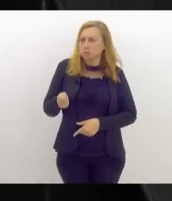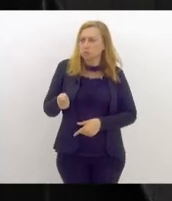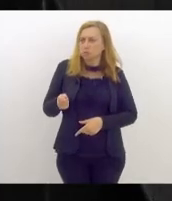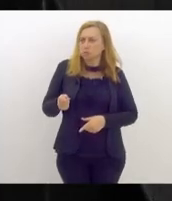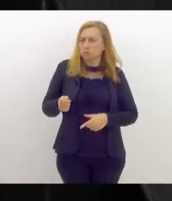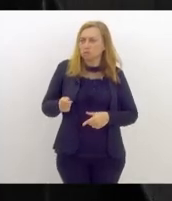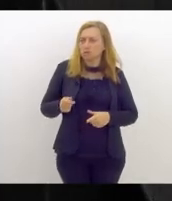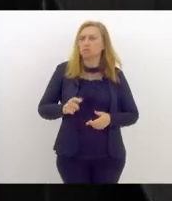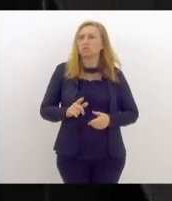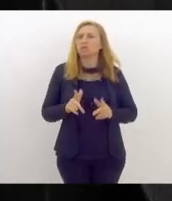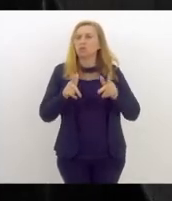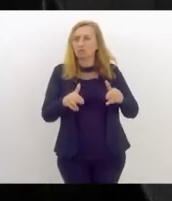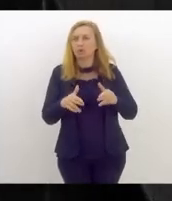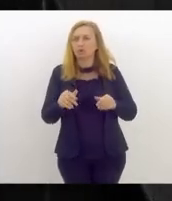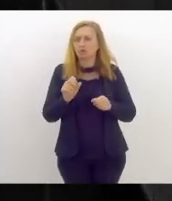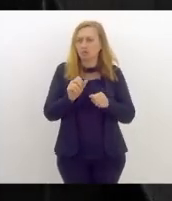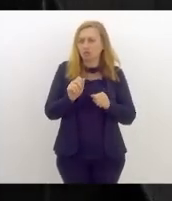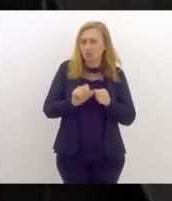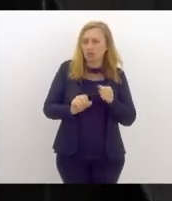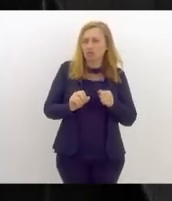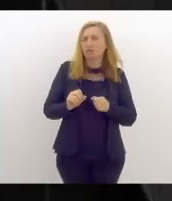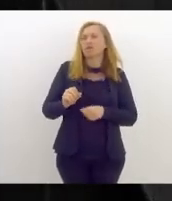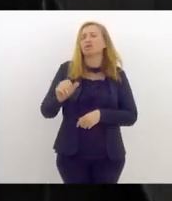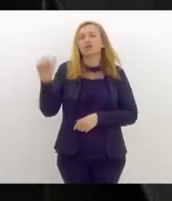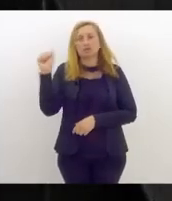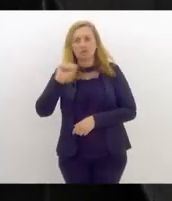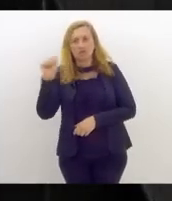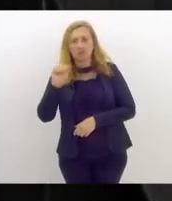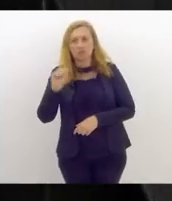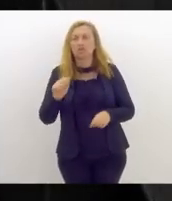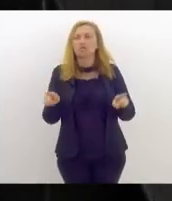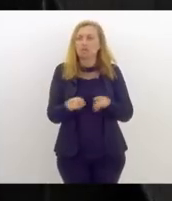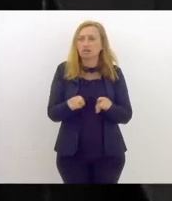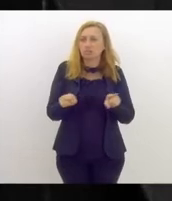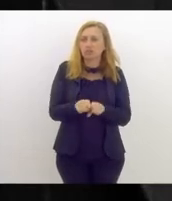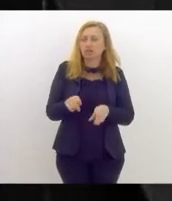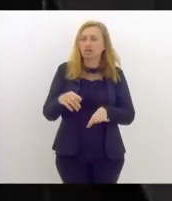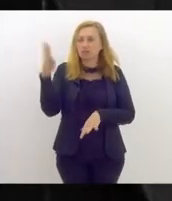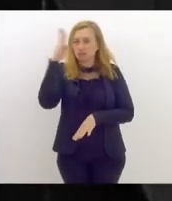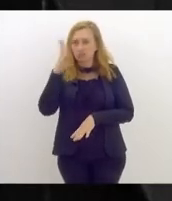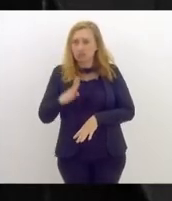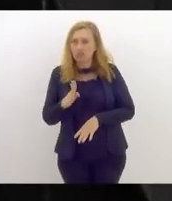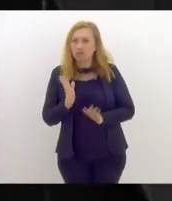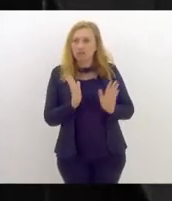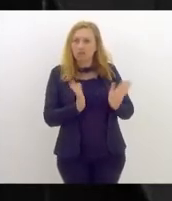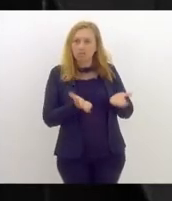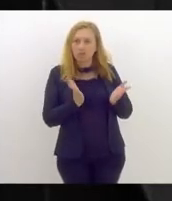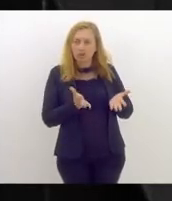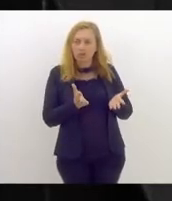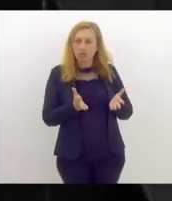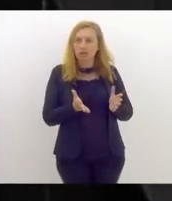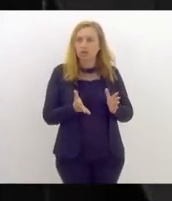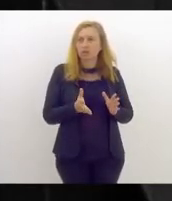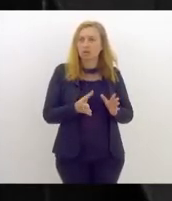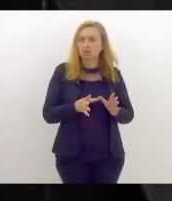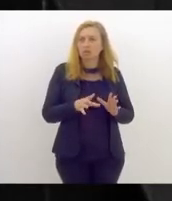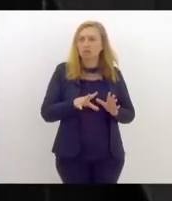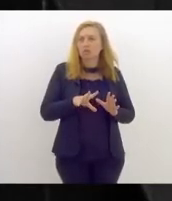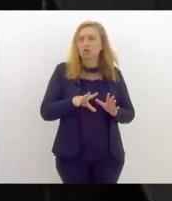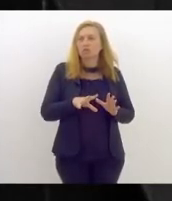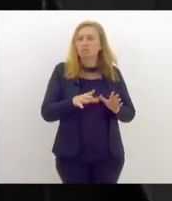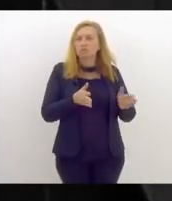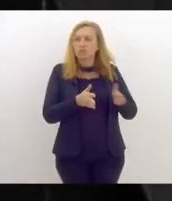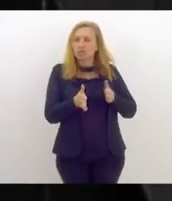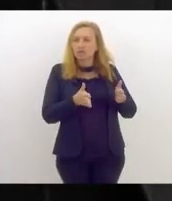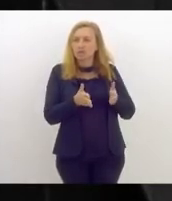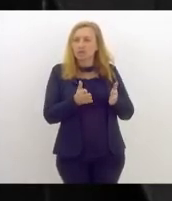como se praticou na Argentina como se praticou no Brasil e como agora muito recentemente se tentava implantar como agenda que felizmente foi derrotada